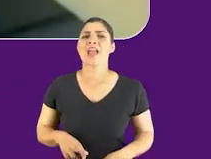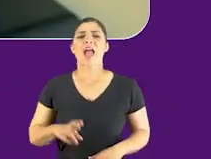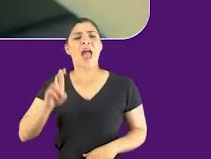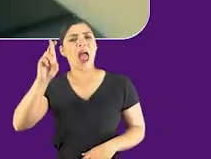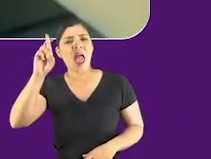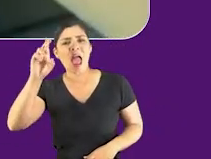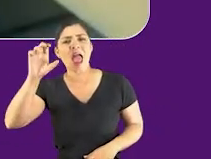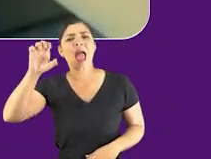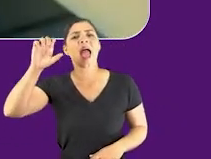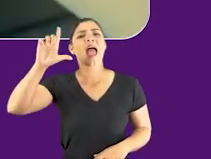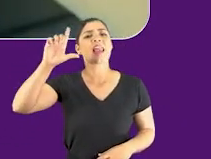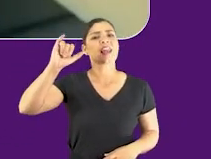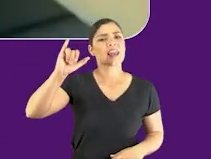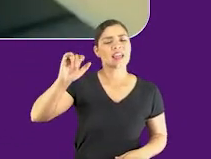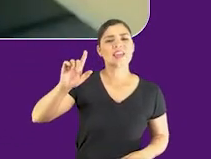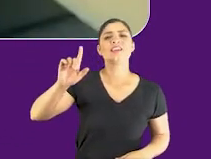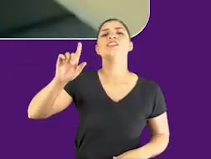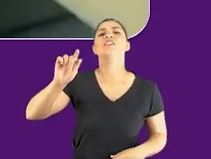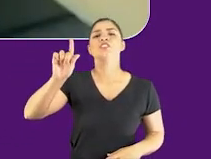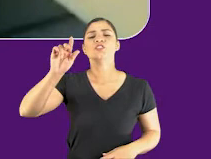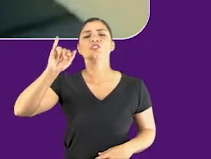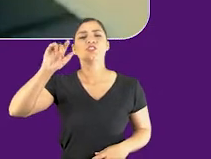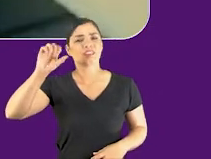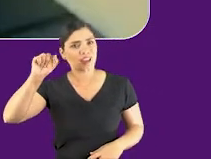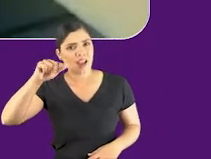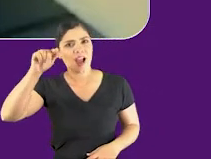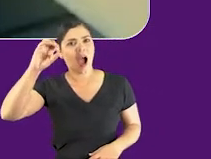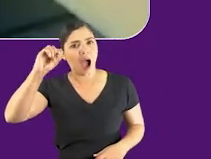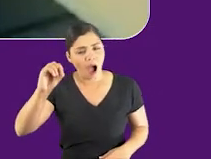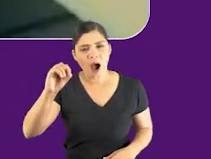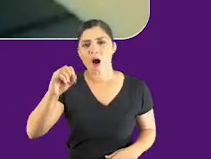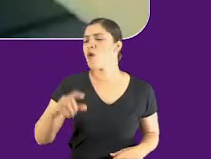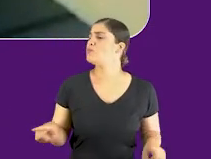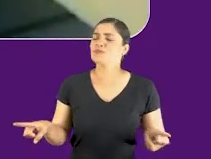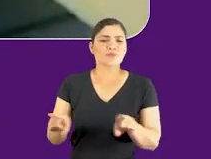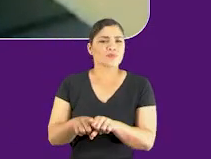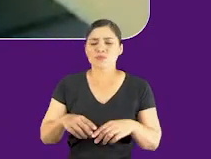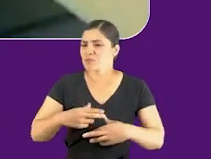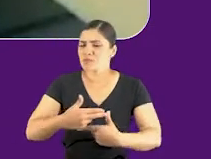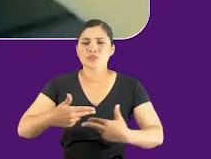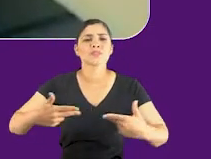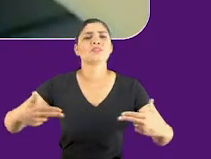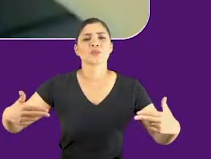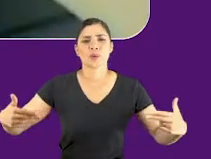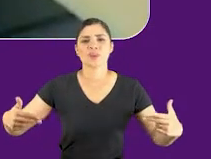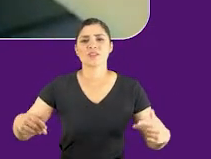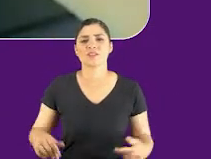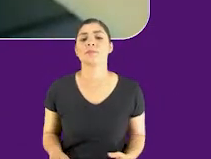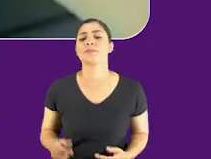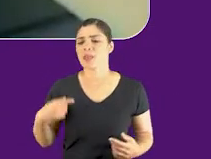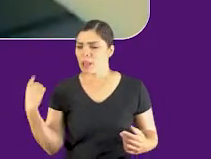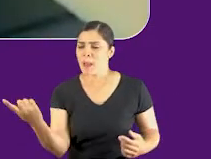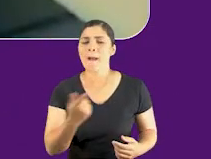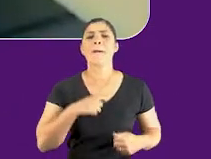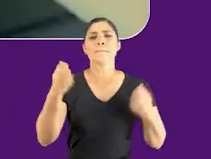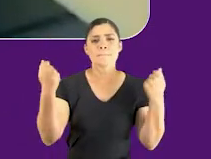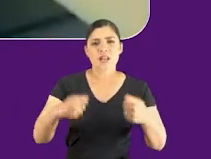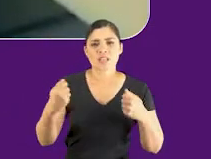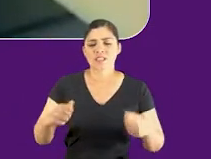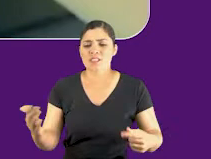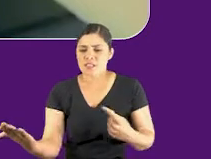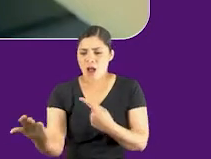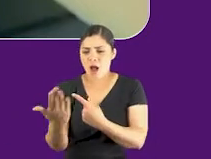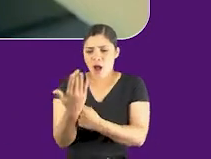é um é um espelho muito é que as pessoas possam contribuir